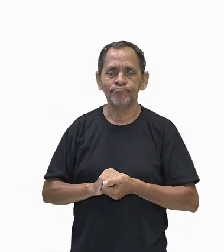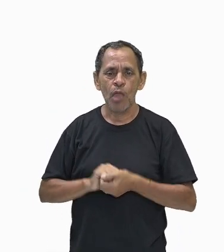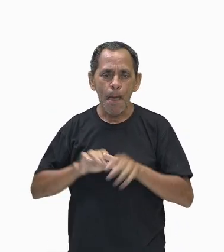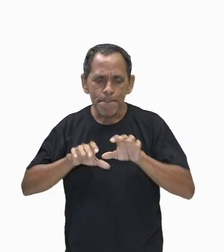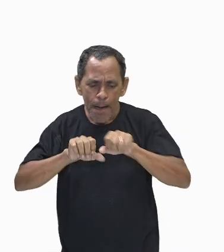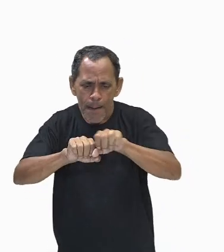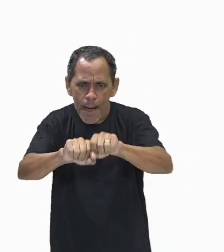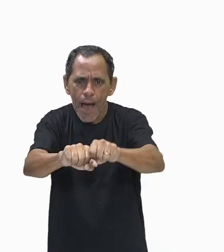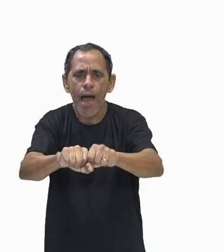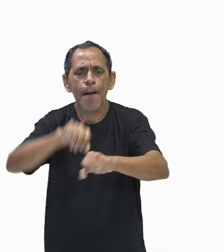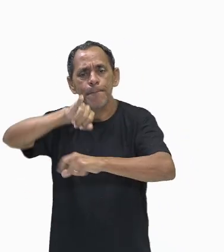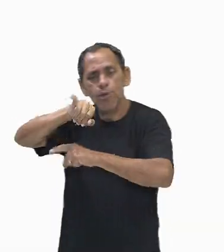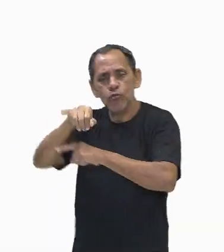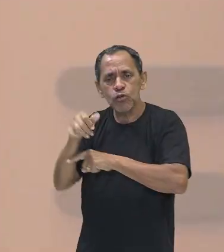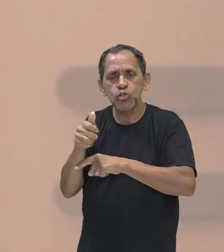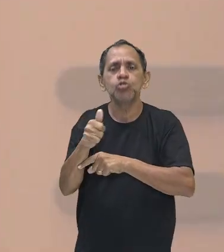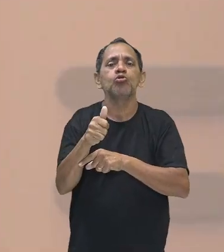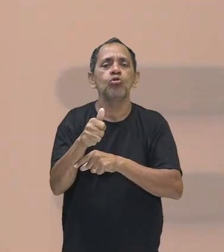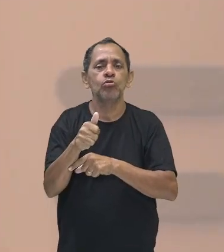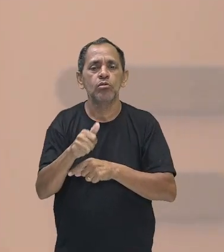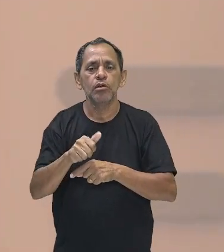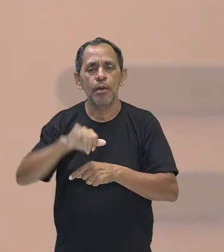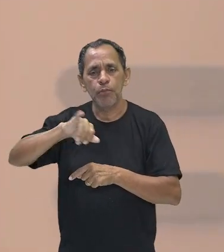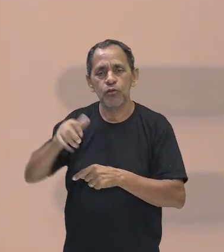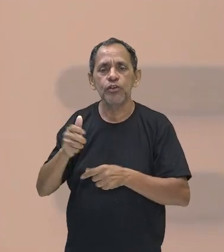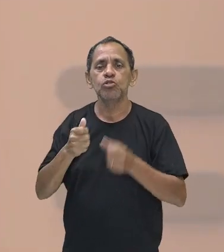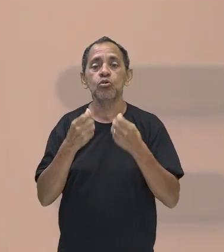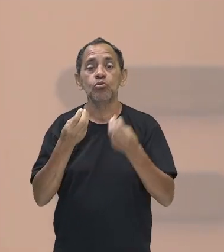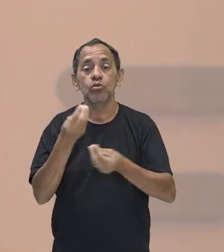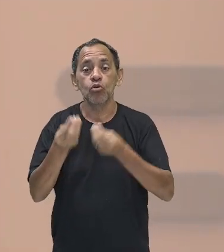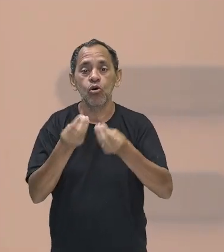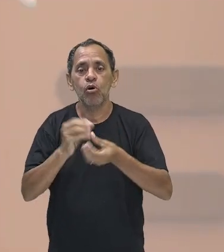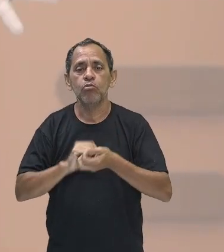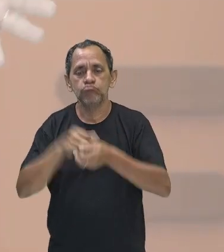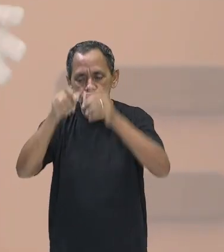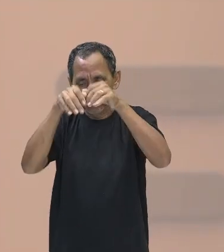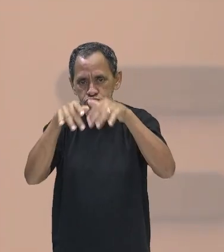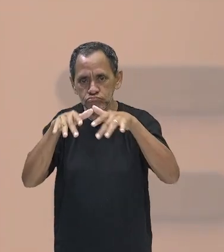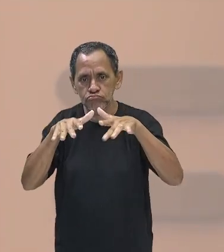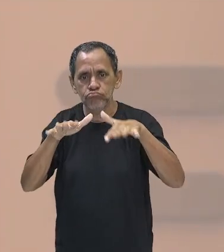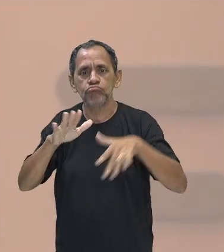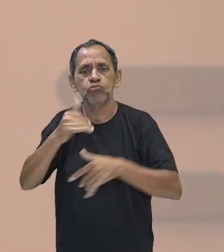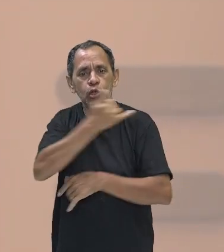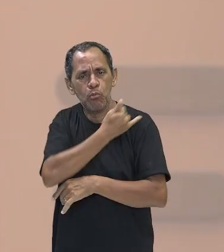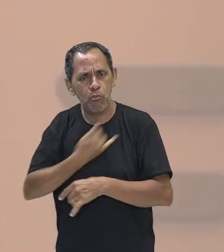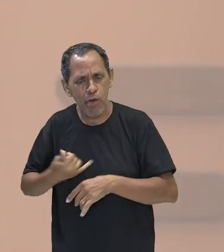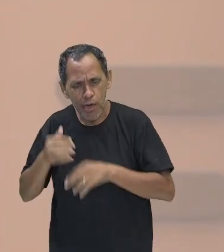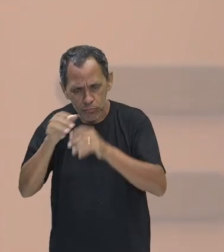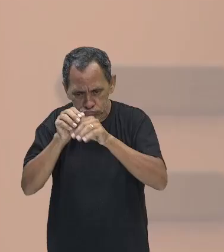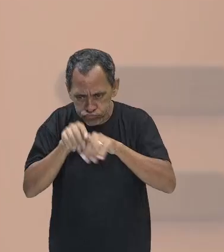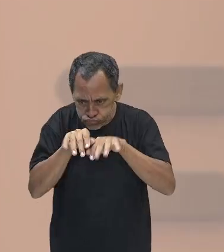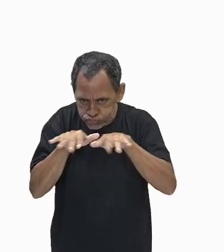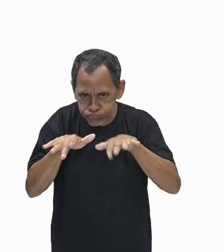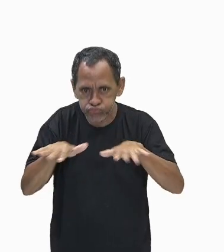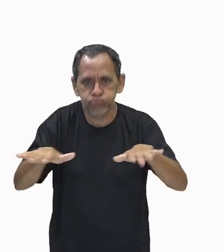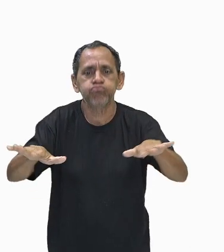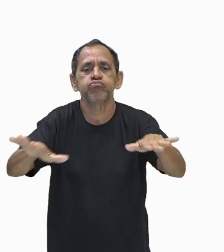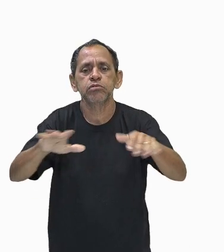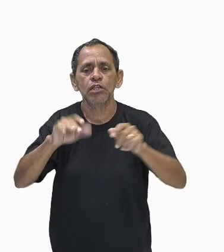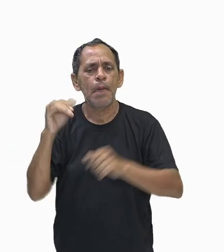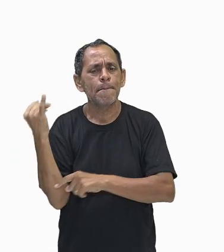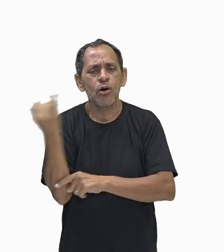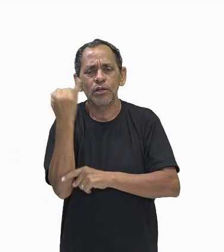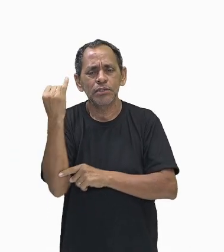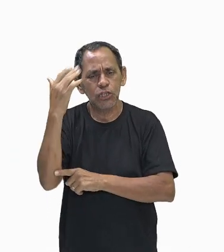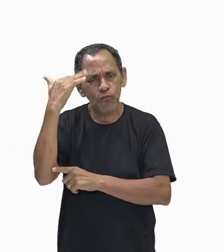filho, aproveitou e fez um vasto império, né, importante, então, desta antiguidade. E vamos falar, né,